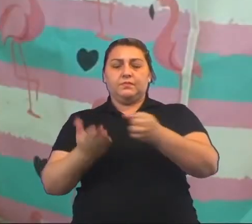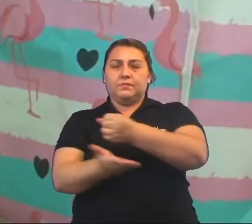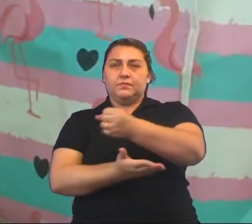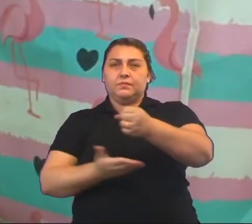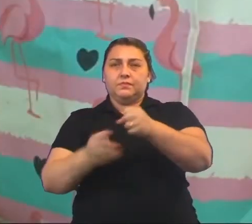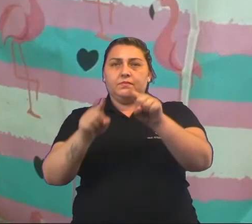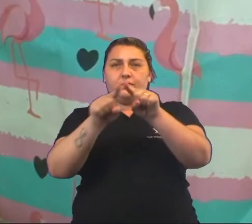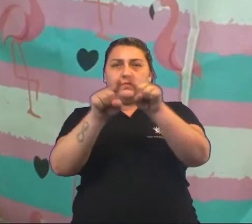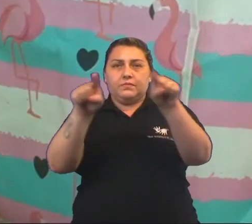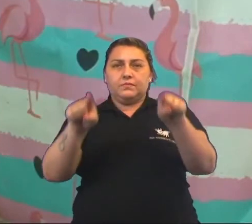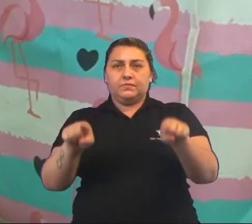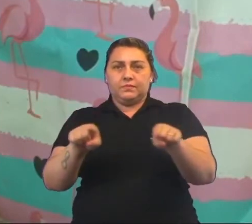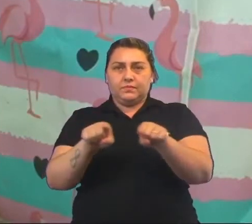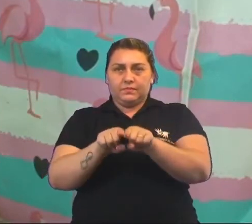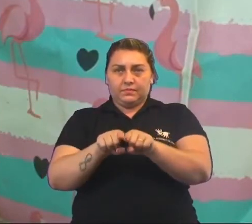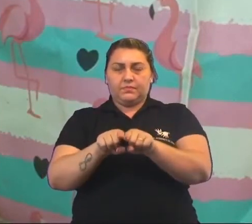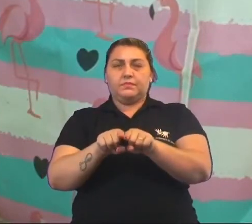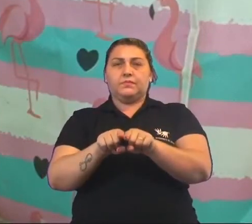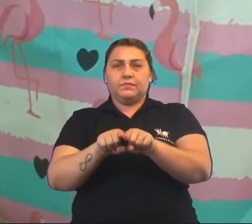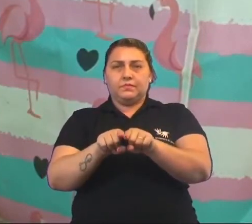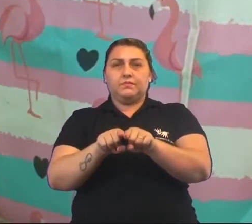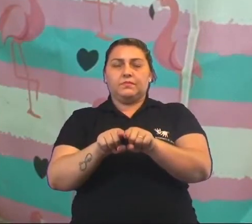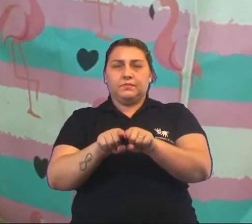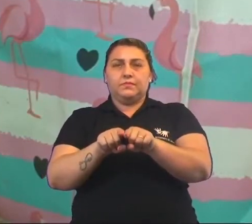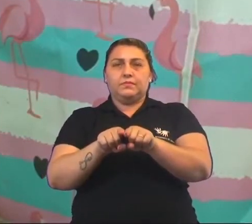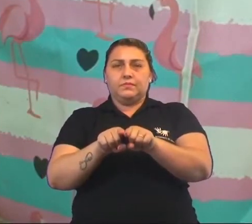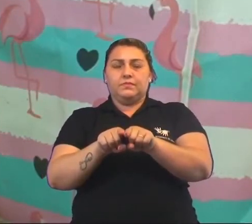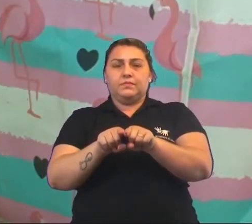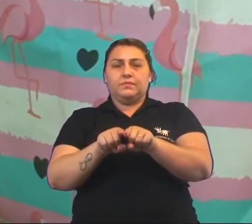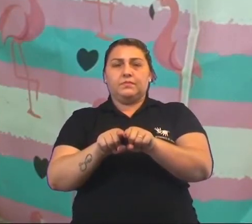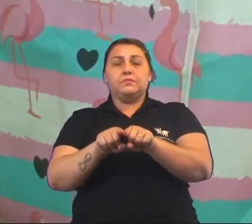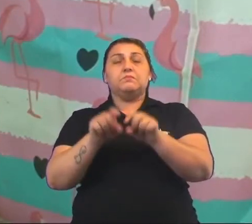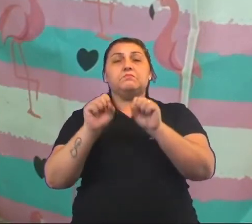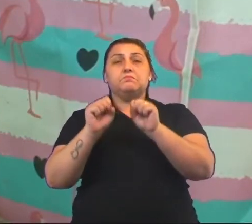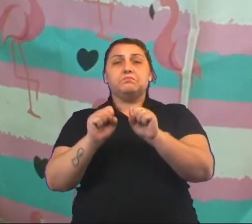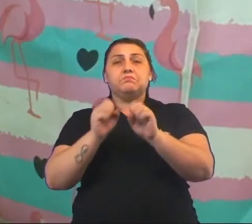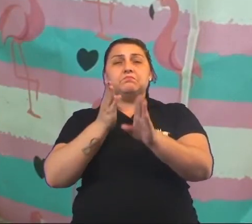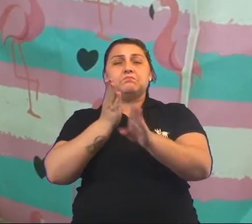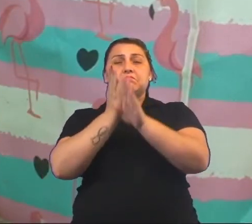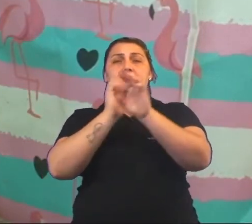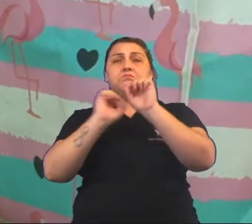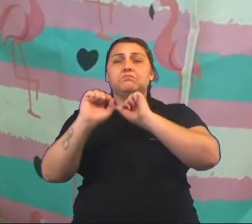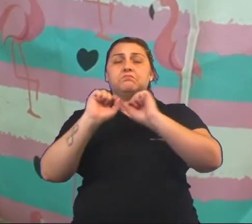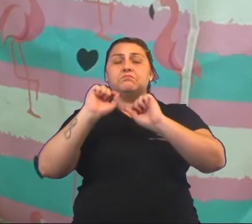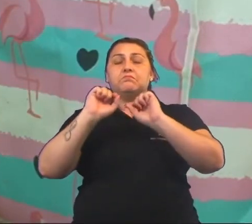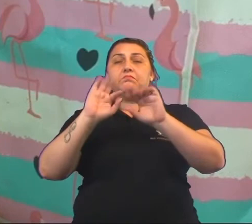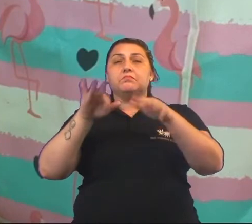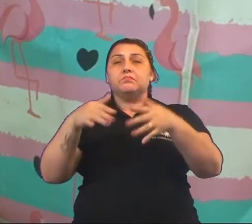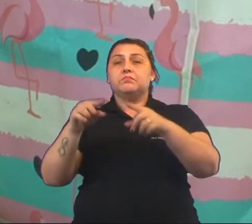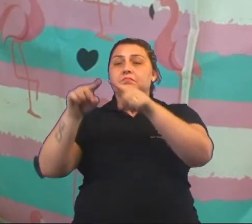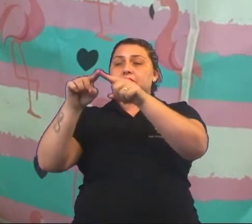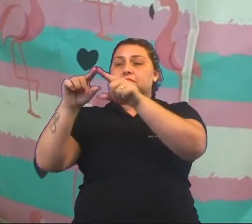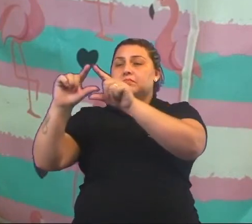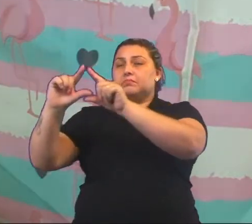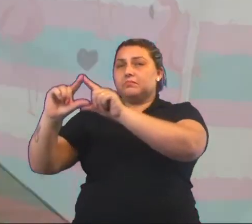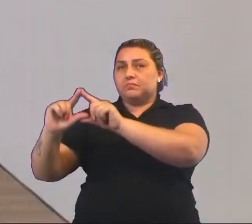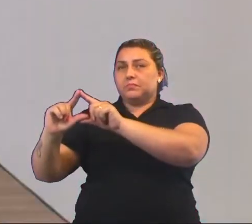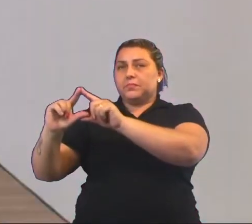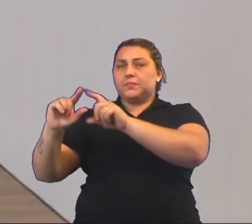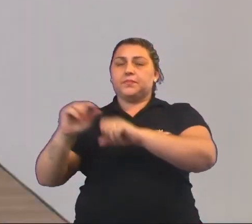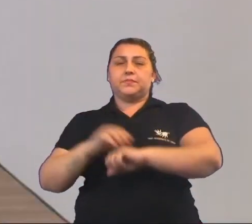base, tem um formato quadradinho. E aqui nós podemos identificar um outro formato, um formato mais